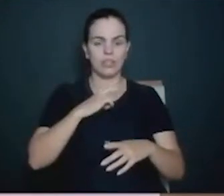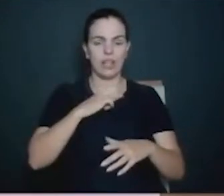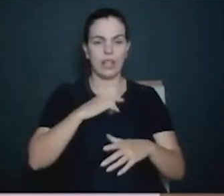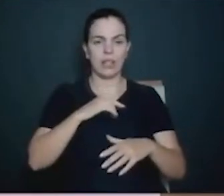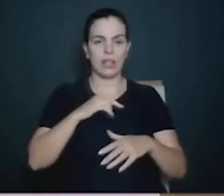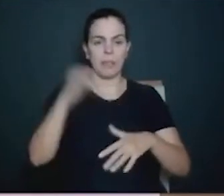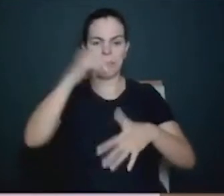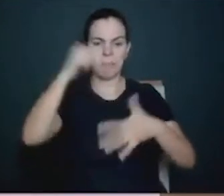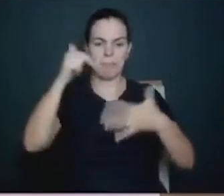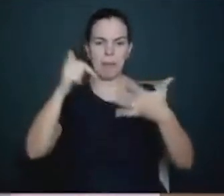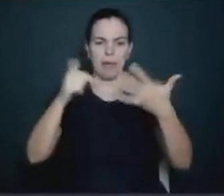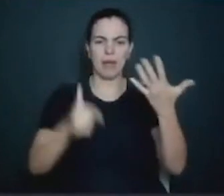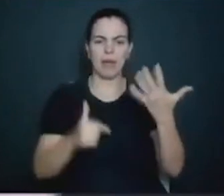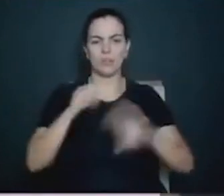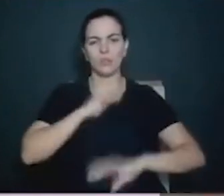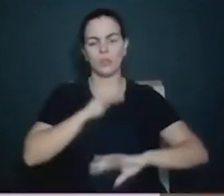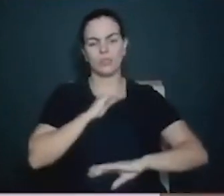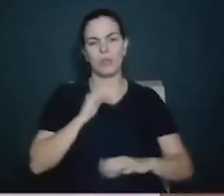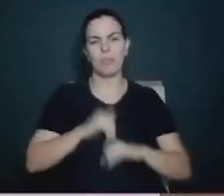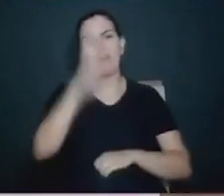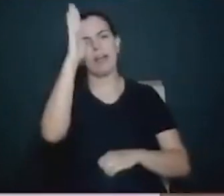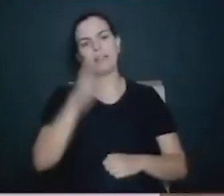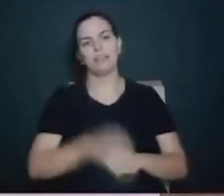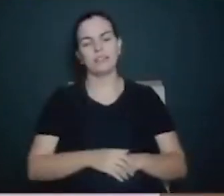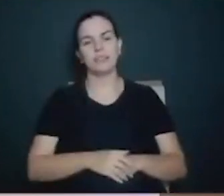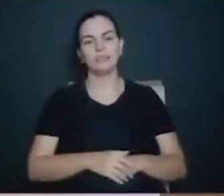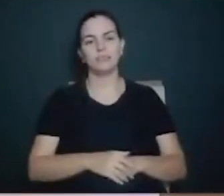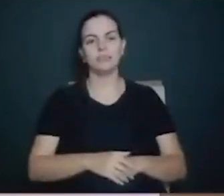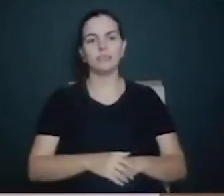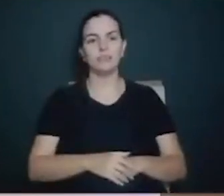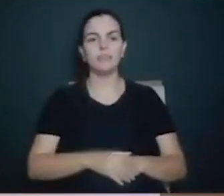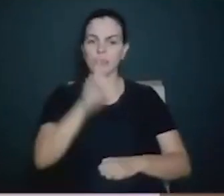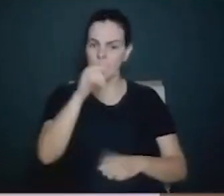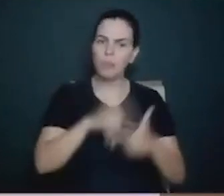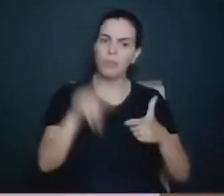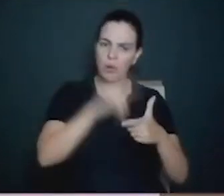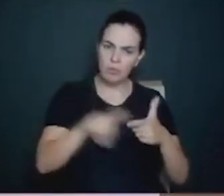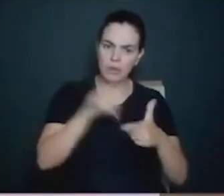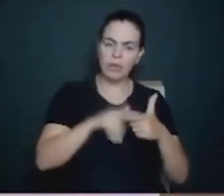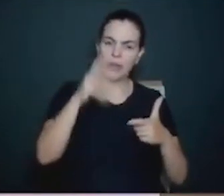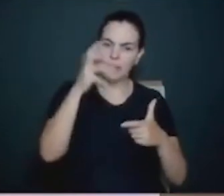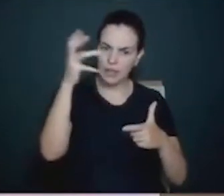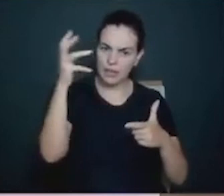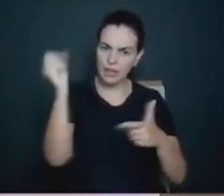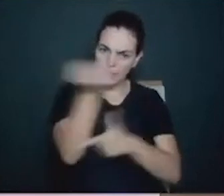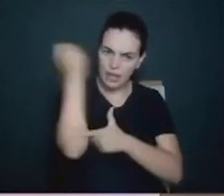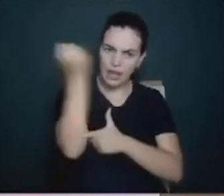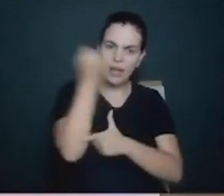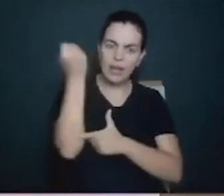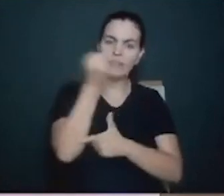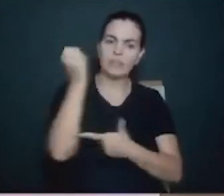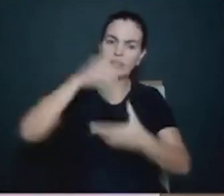desta casa, estarmos vendo um problema gravíssimo que está acontecendo nas UPAs da